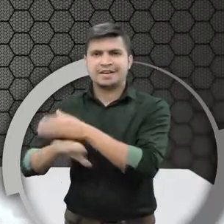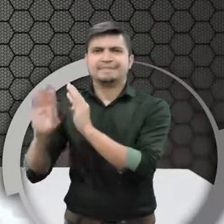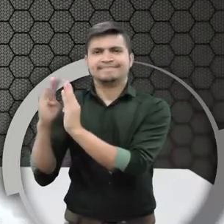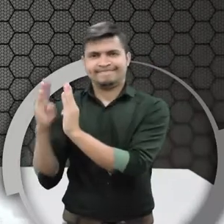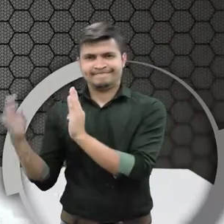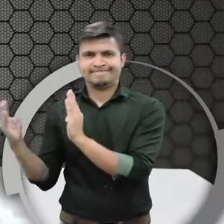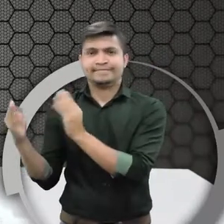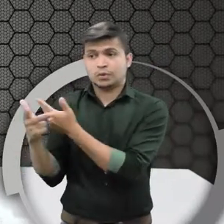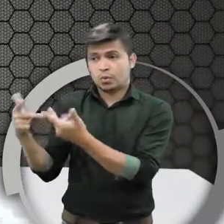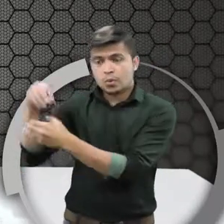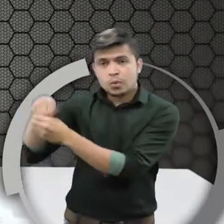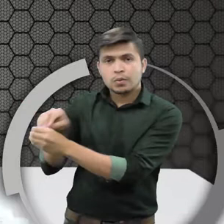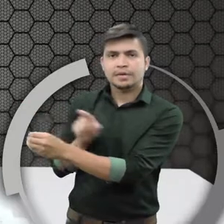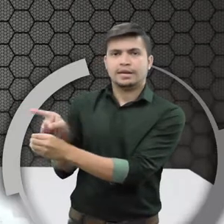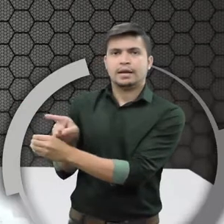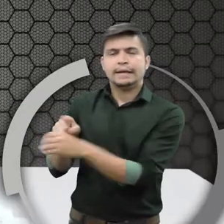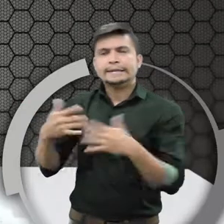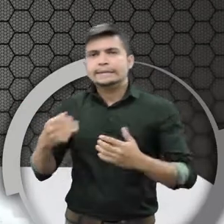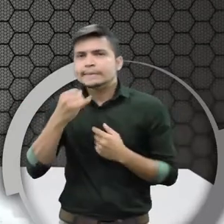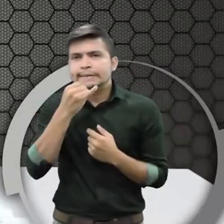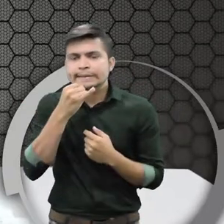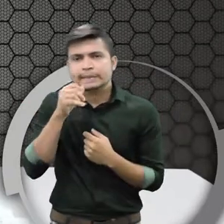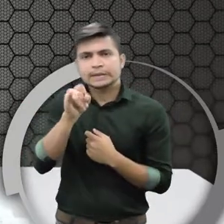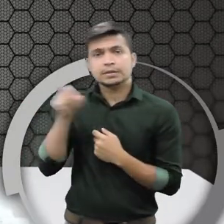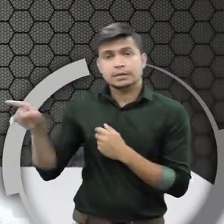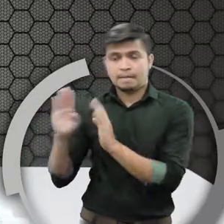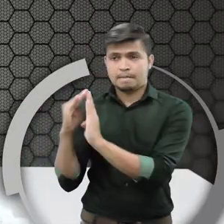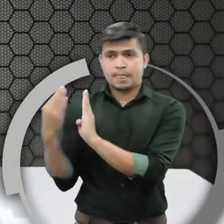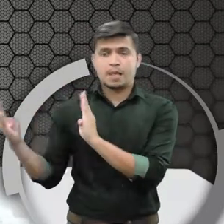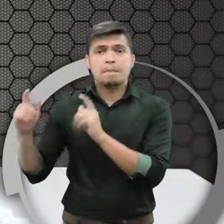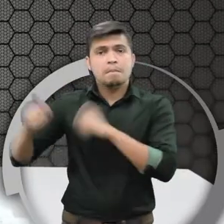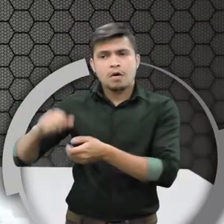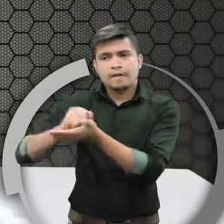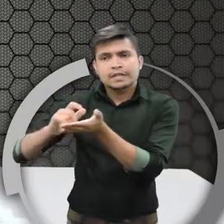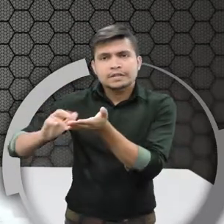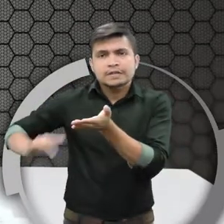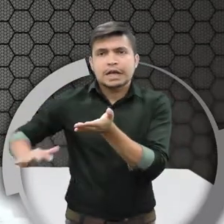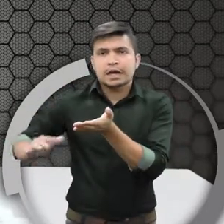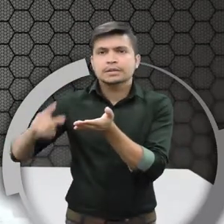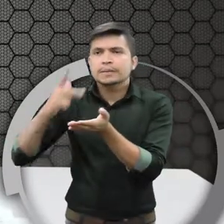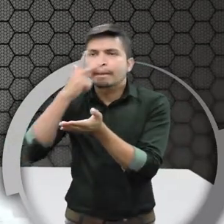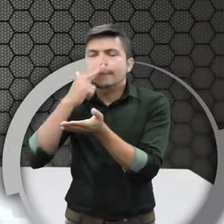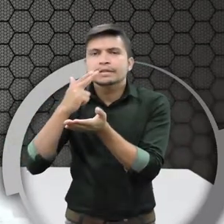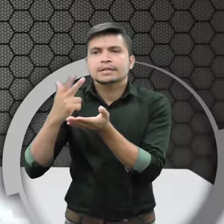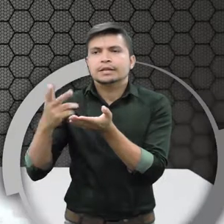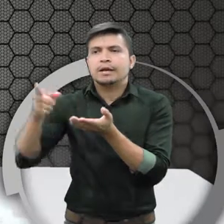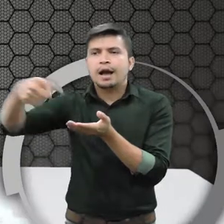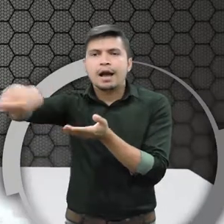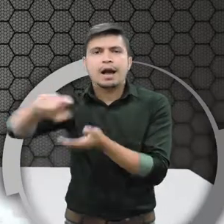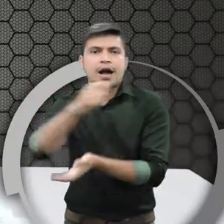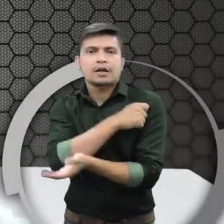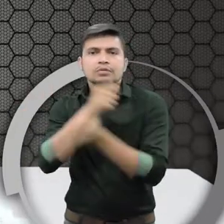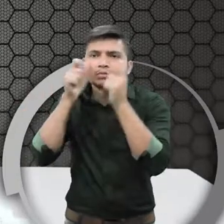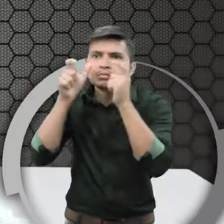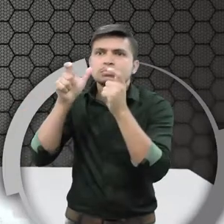tal se o multimeios puder fazer atividades em que realmente atrai esses meninos? Que tal você, dessa